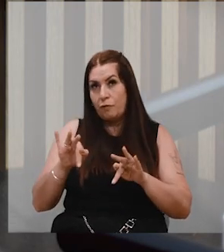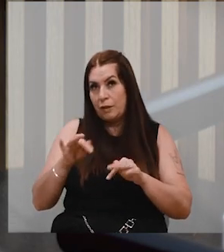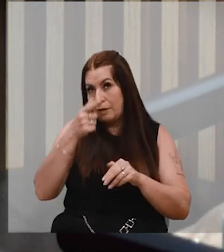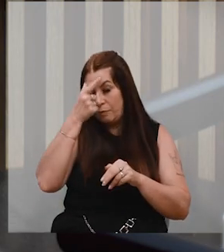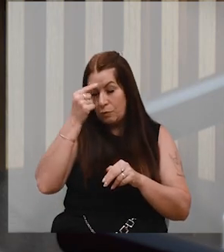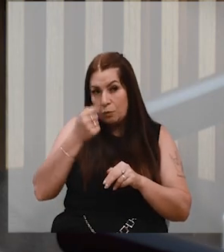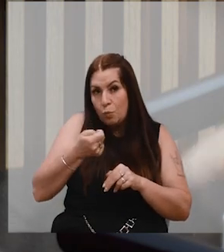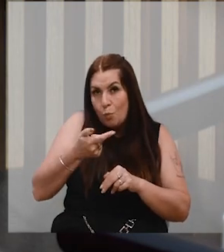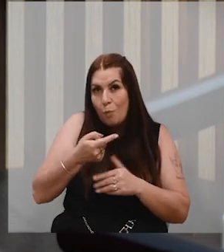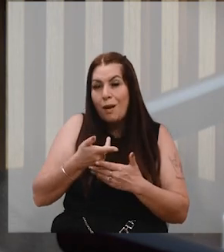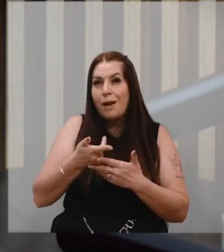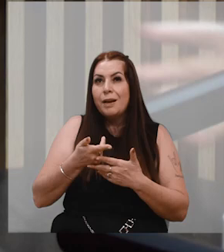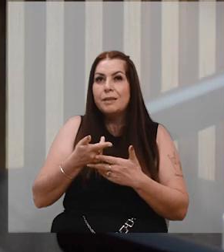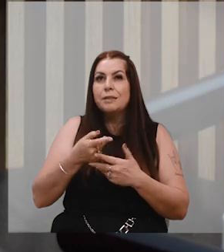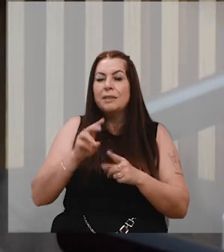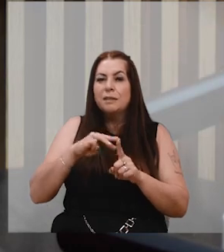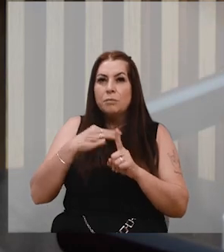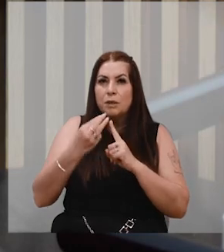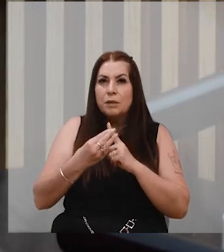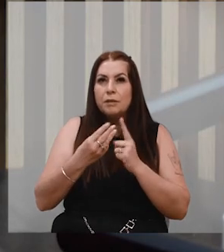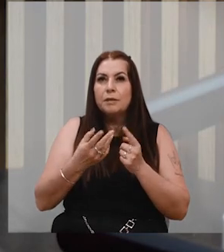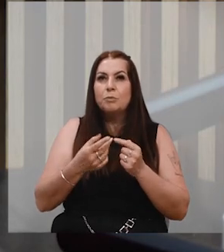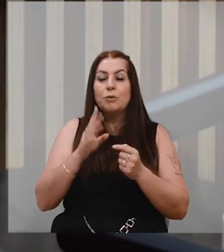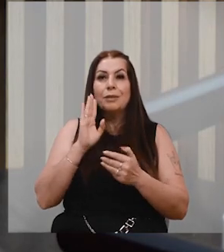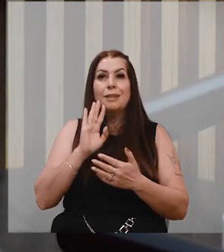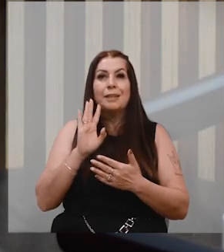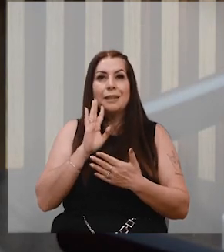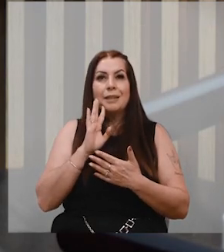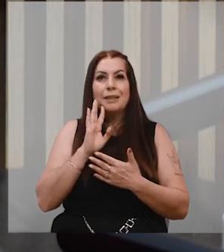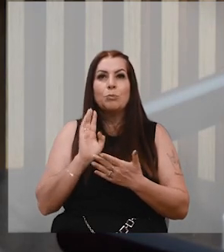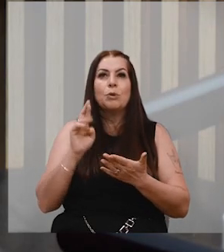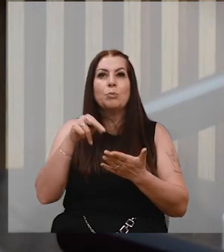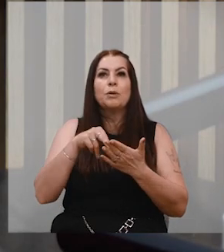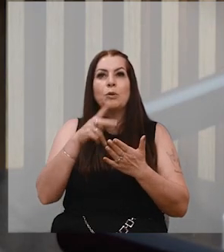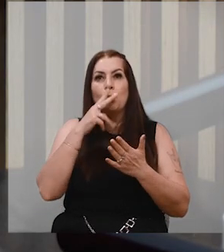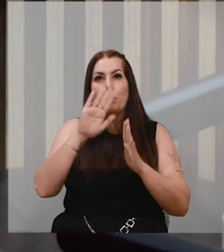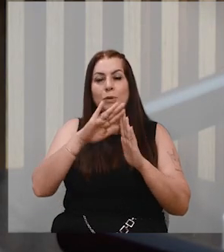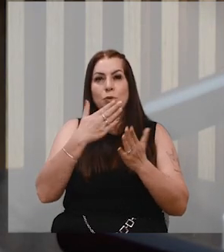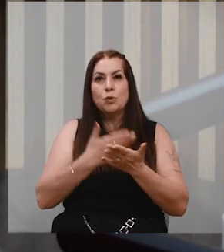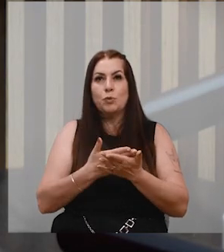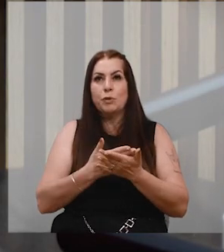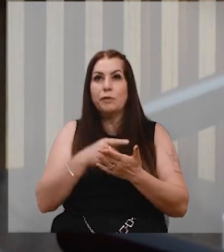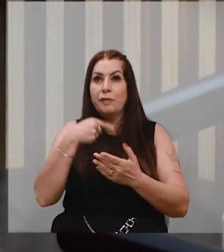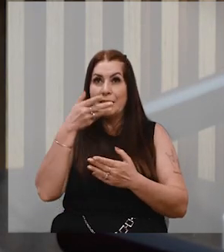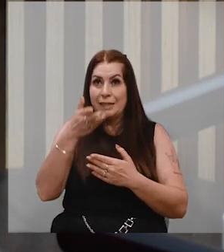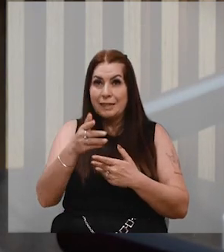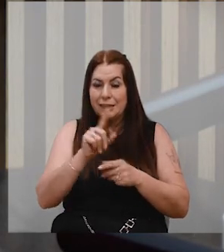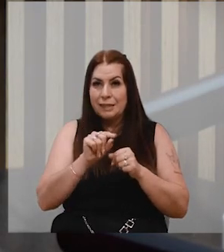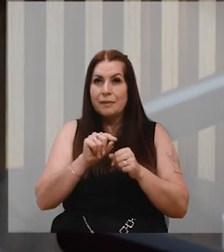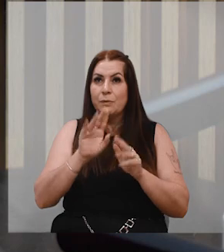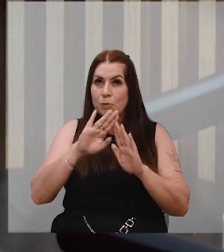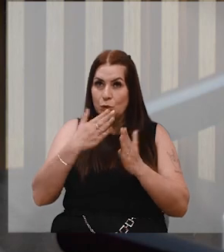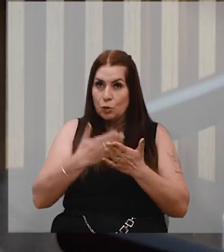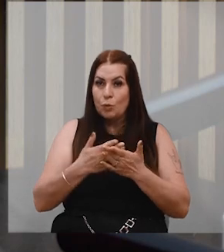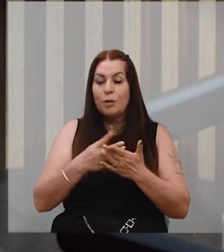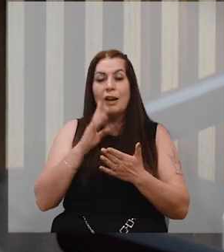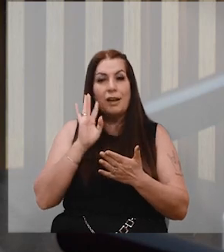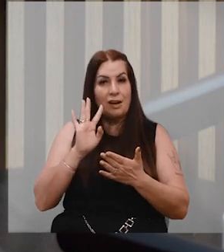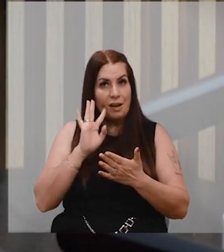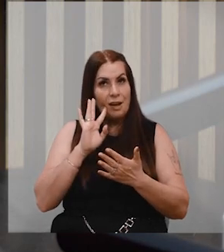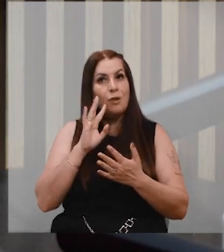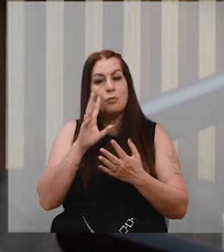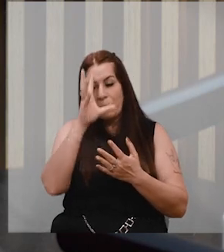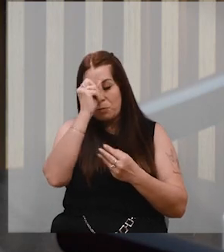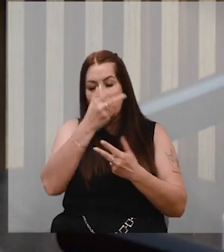faculdade ainda, mas tô quase, mas entrando no mercado já, é muito legal porque é realmente uma escola. Todo mundo me falava, tu vai entrar lá, vai ser uma escola, é bem legal.